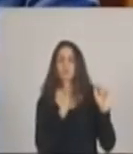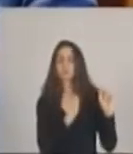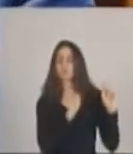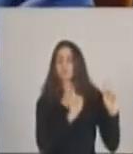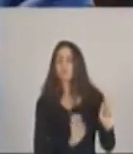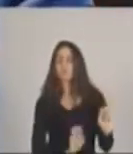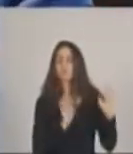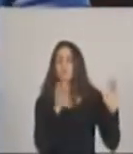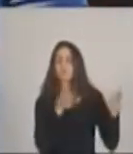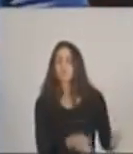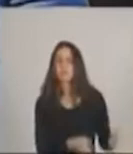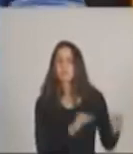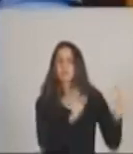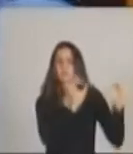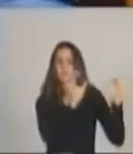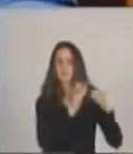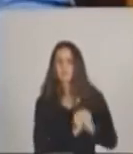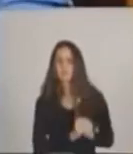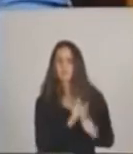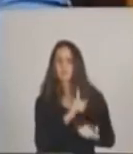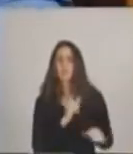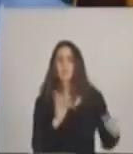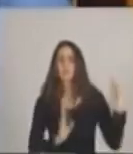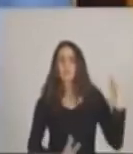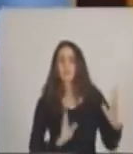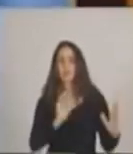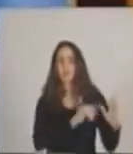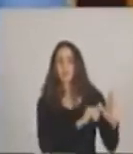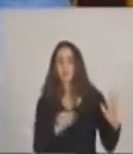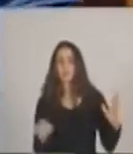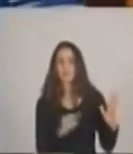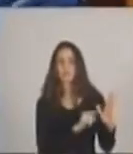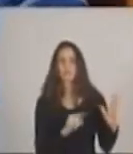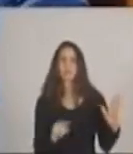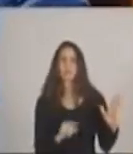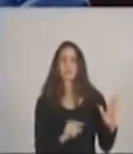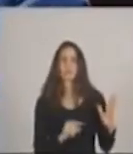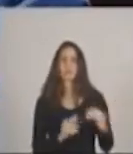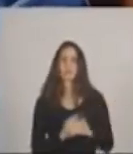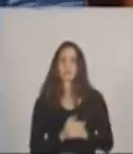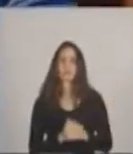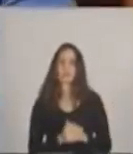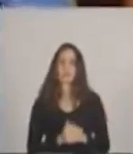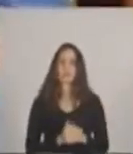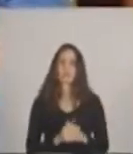Ele cria um prazo para que